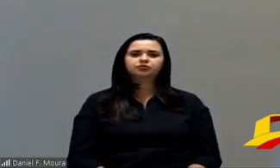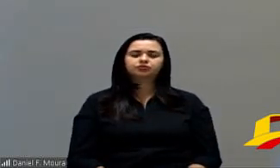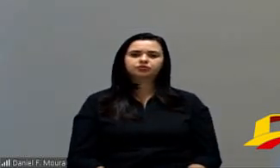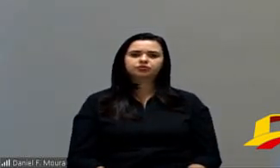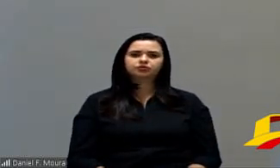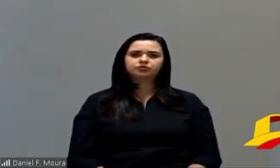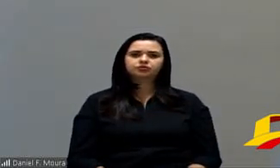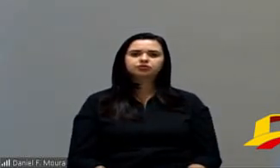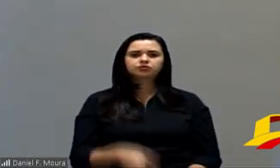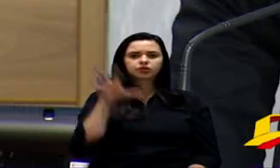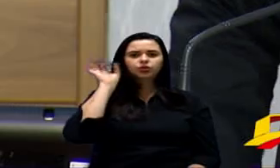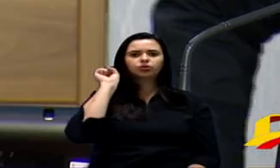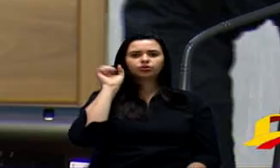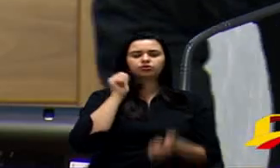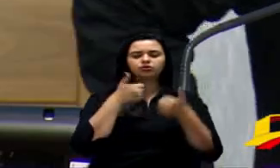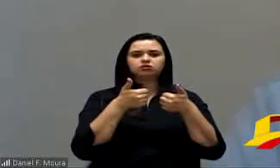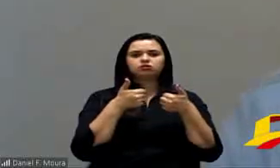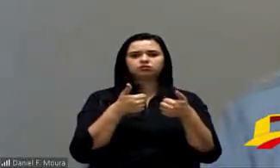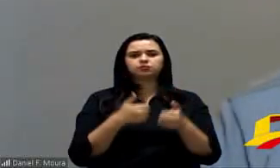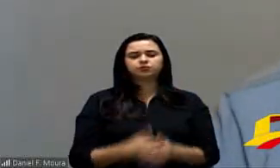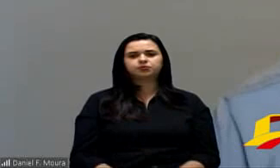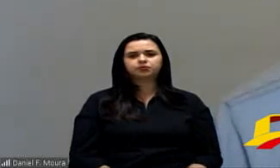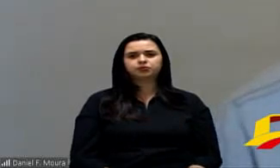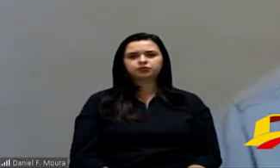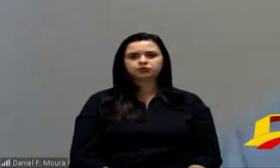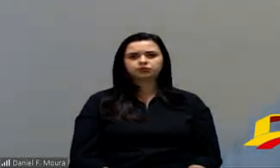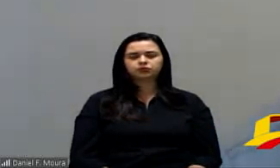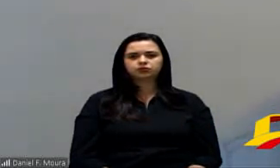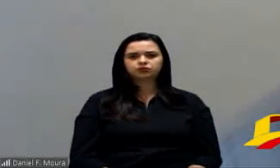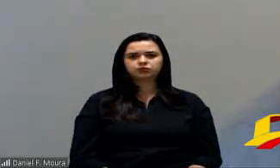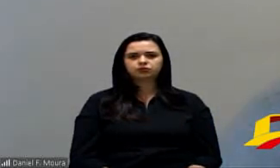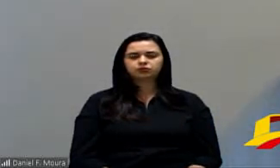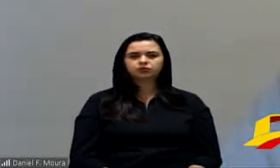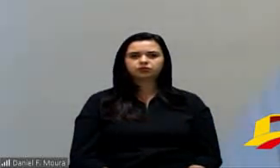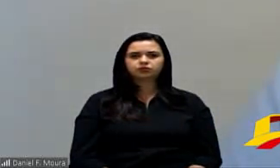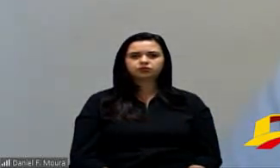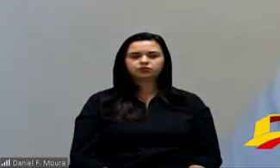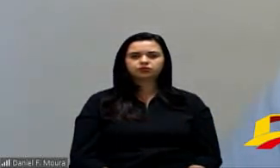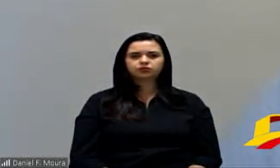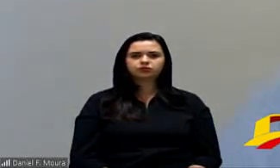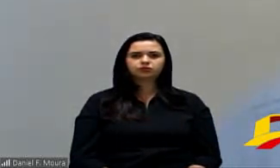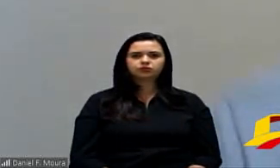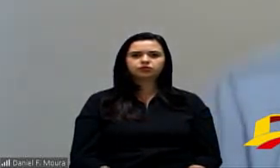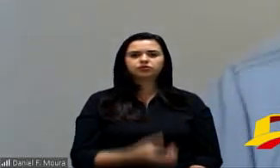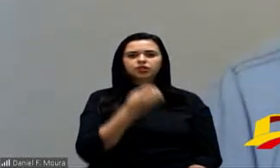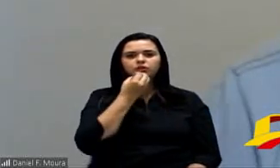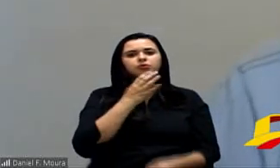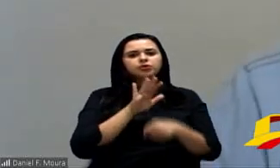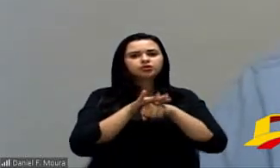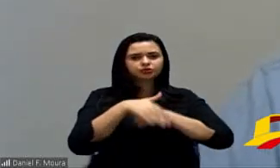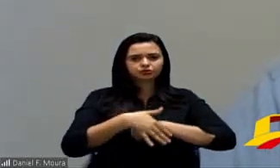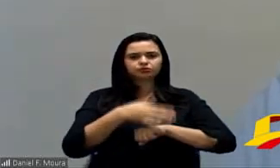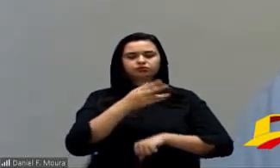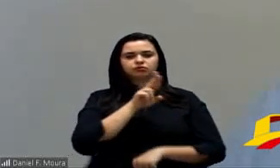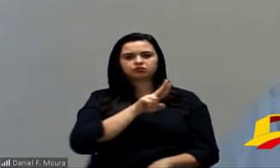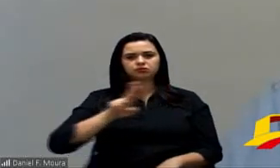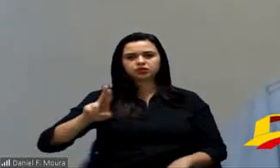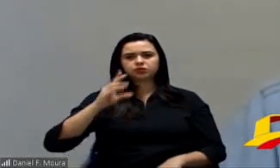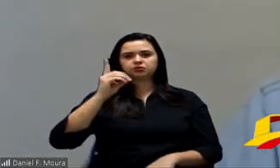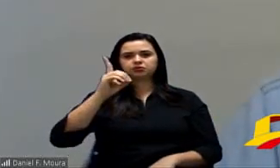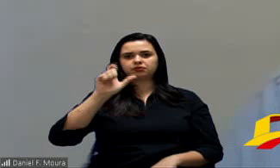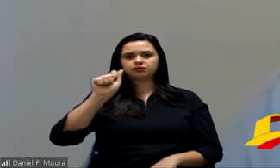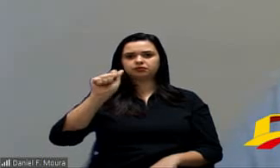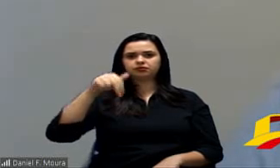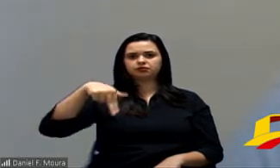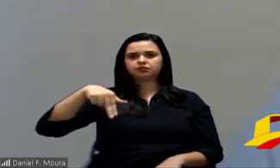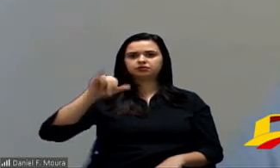Boa noite. Estamos ouvindo assim. Estamos ouvindo. Legal. Bom, de qualquer forma, boa noite. Meu nome é Daniel Moura, sou biólogo, sou um